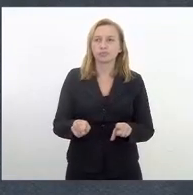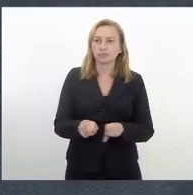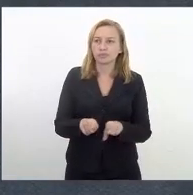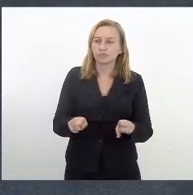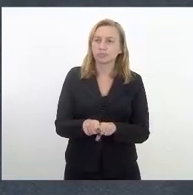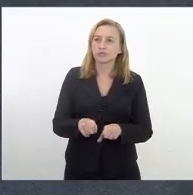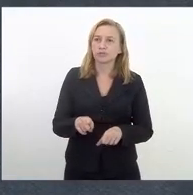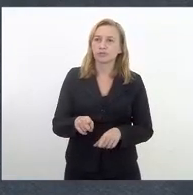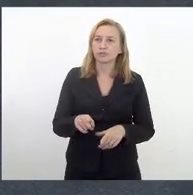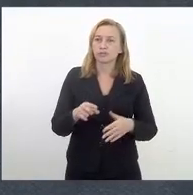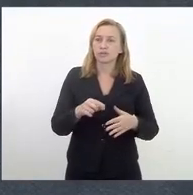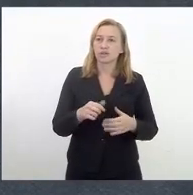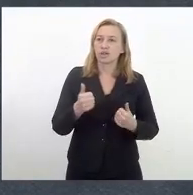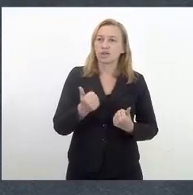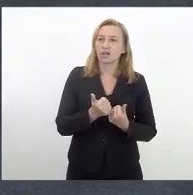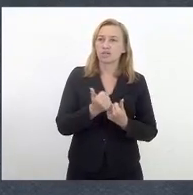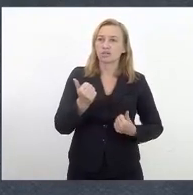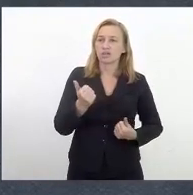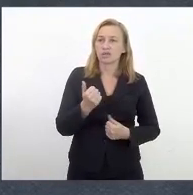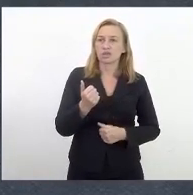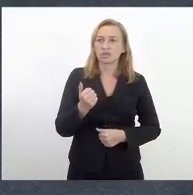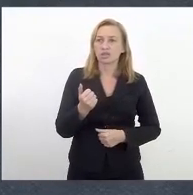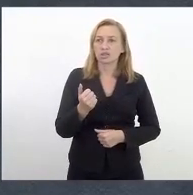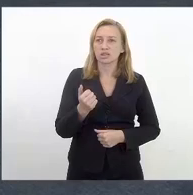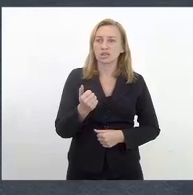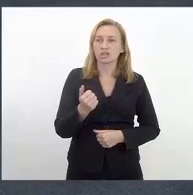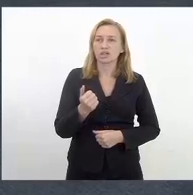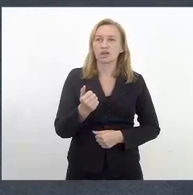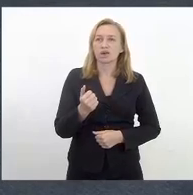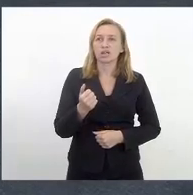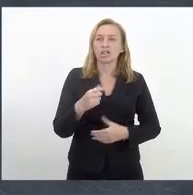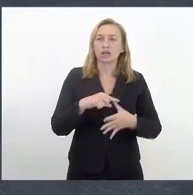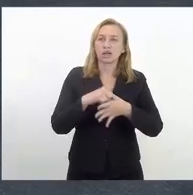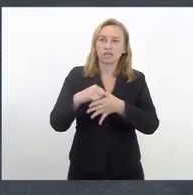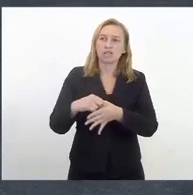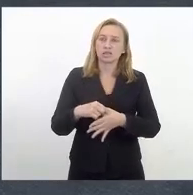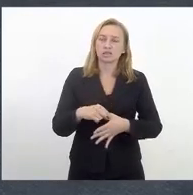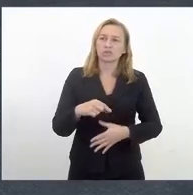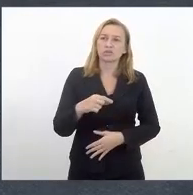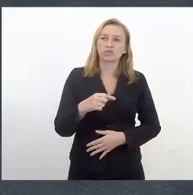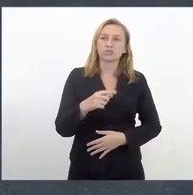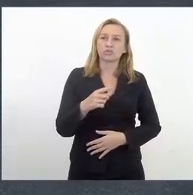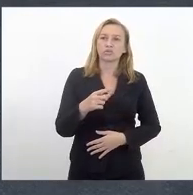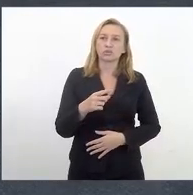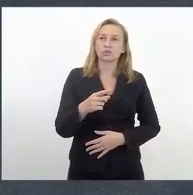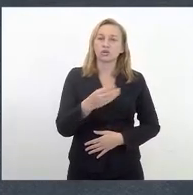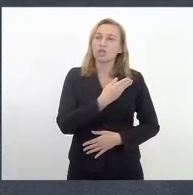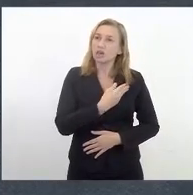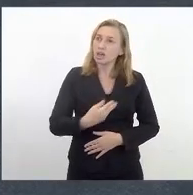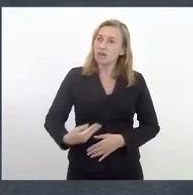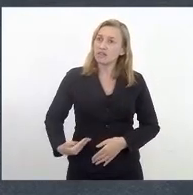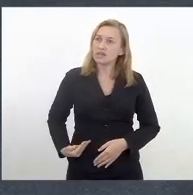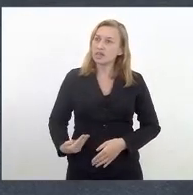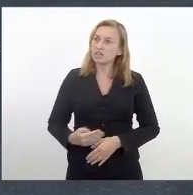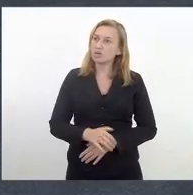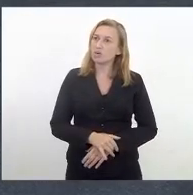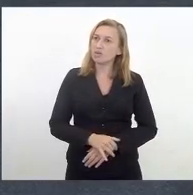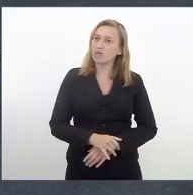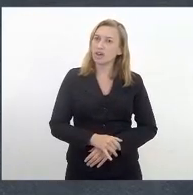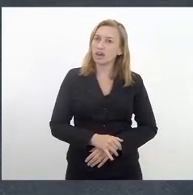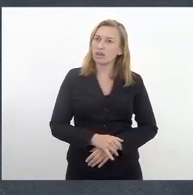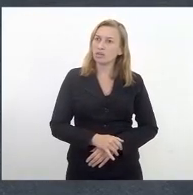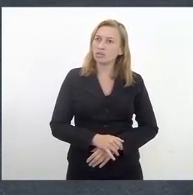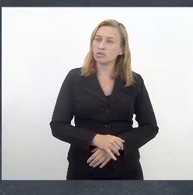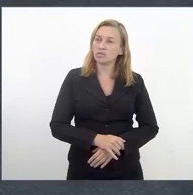também é vice-líder do governo mas eu queria que fazer o registro E aí falo com o deputado que só o